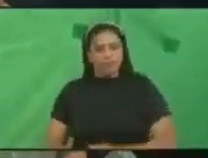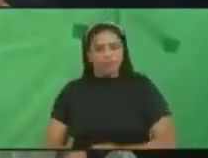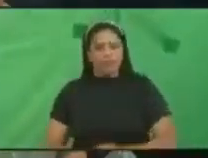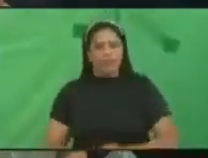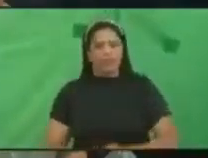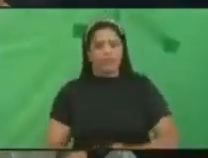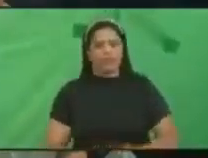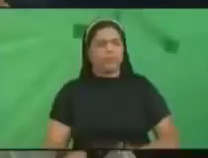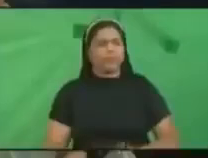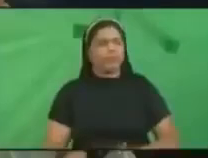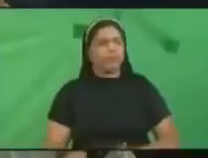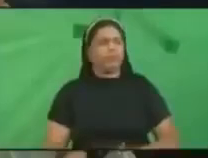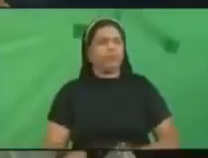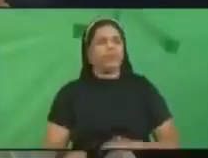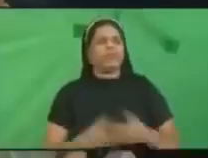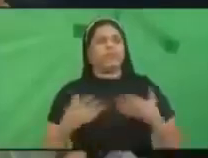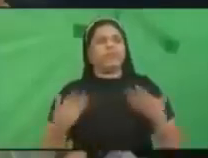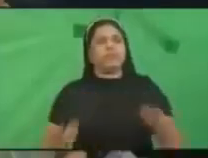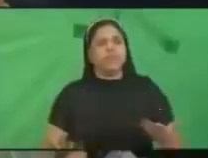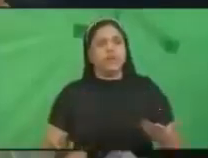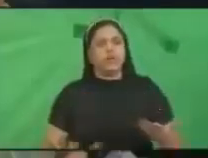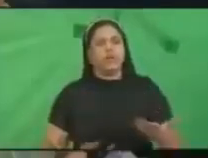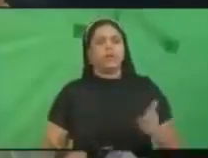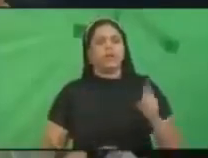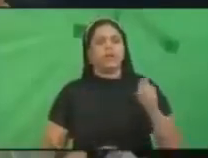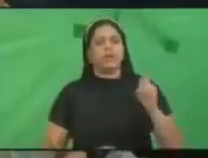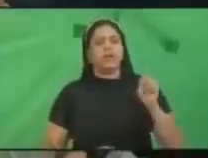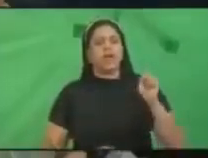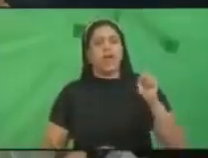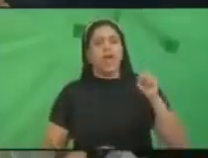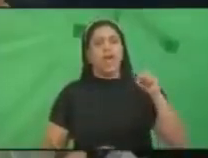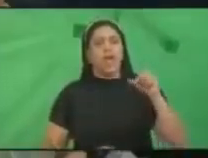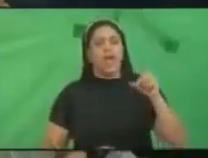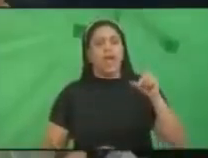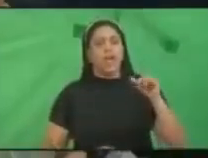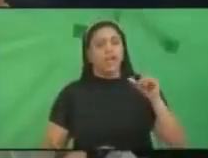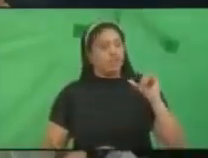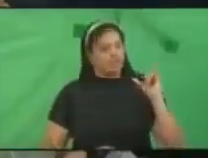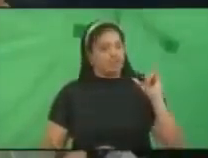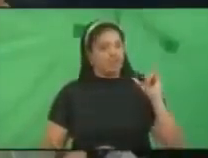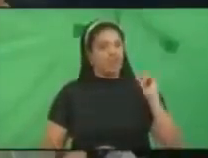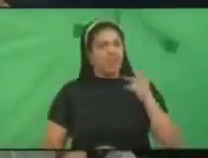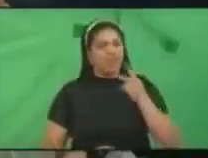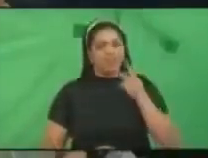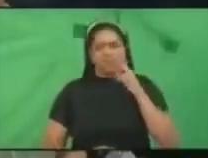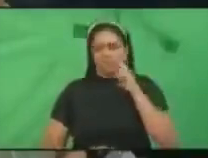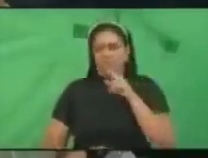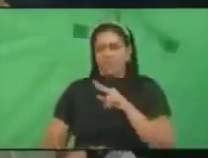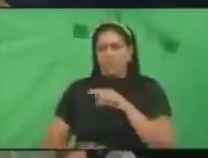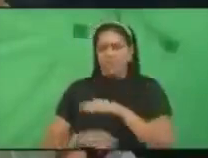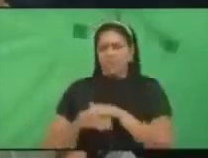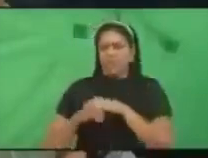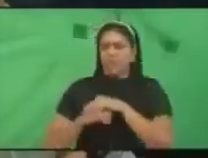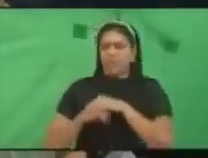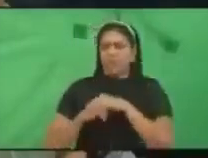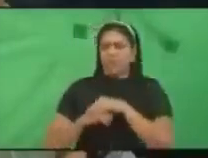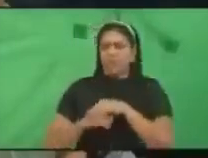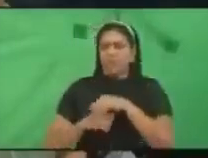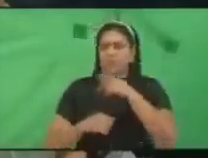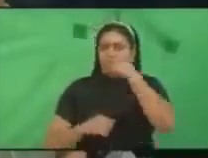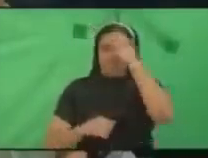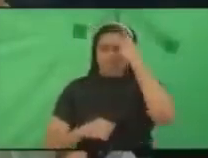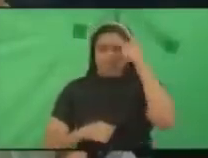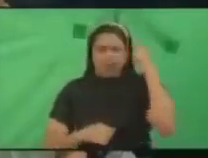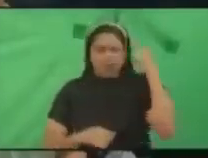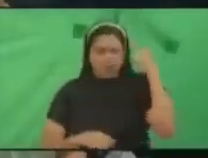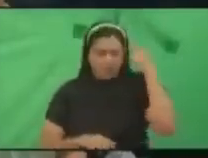Então, Gandhi, na plateia, recebe a pergunta de um cristão fanático,